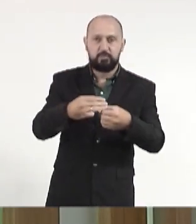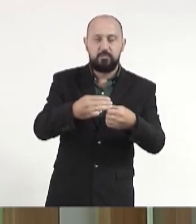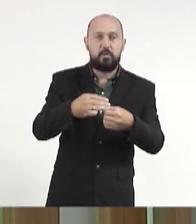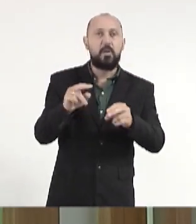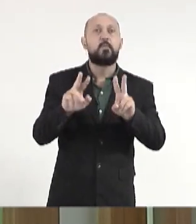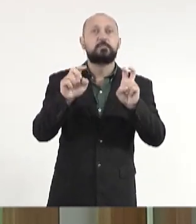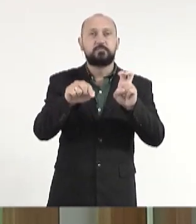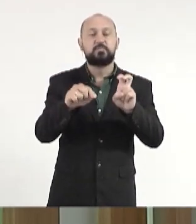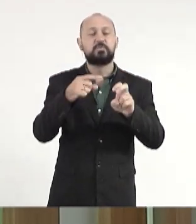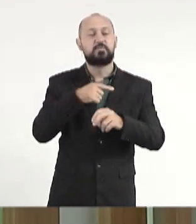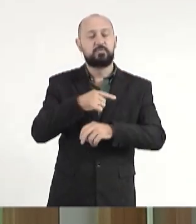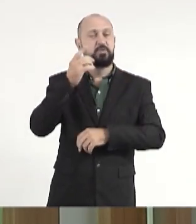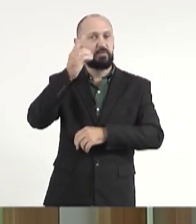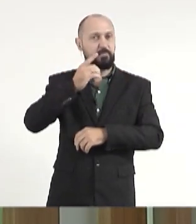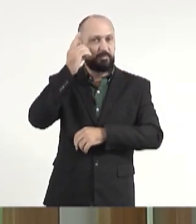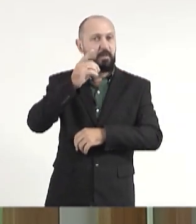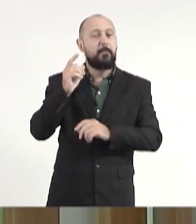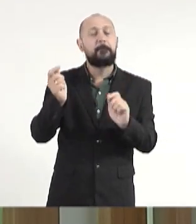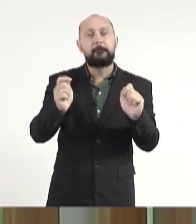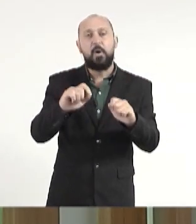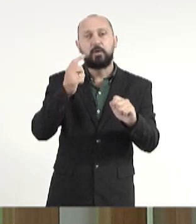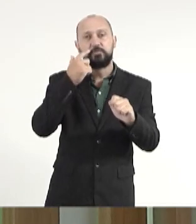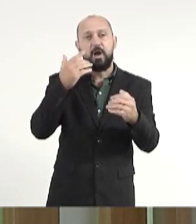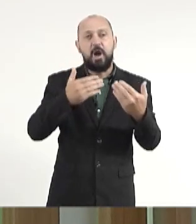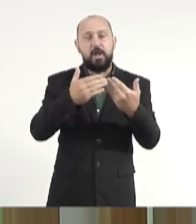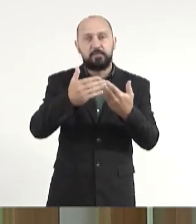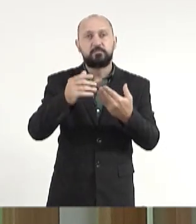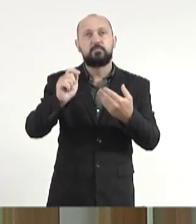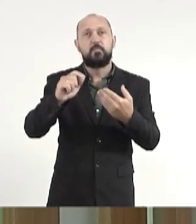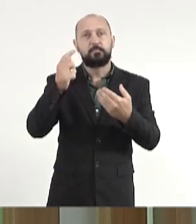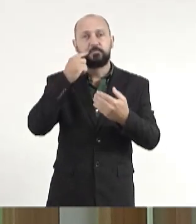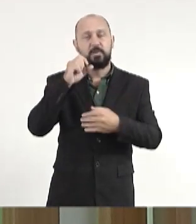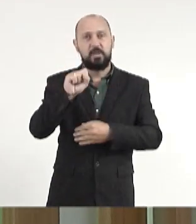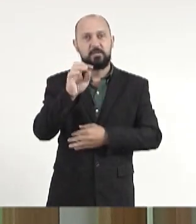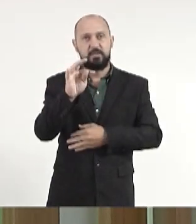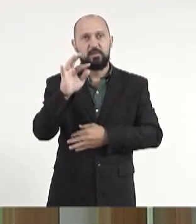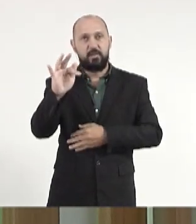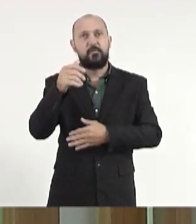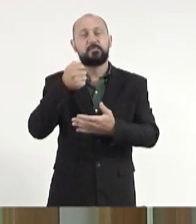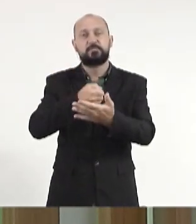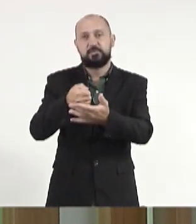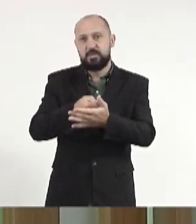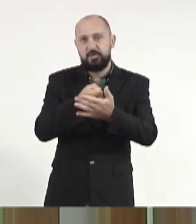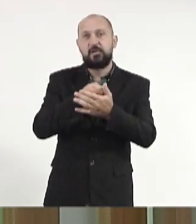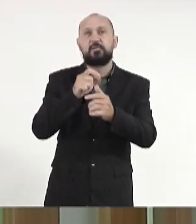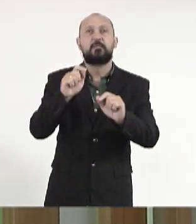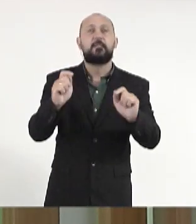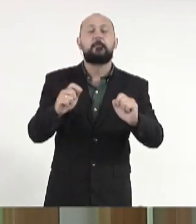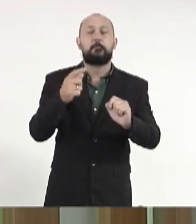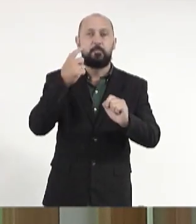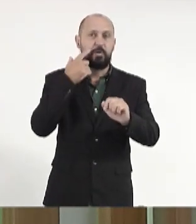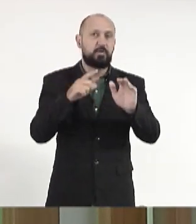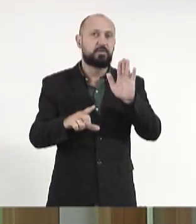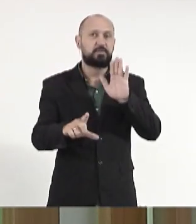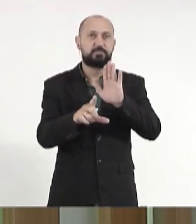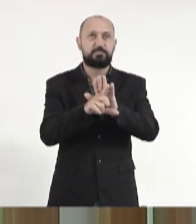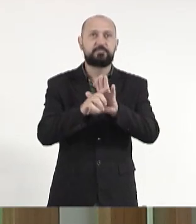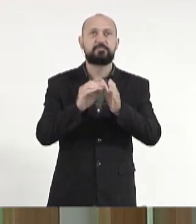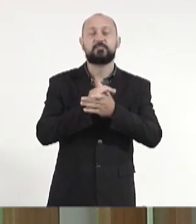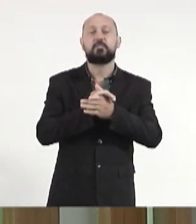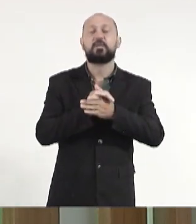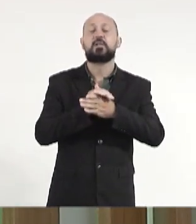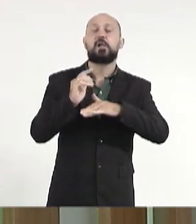e com os votos, né, pela constitucionalidade da lei, ou seja, o Poder Legislativo Estadual,